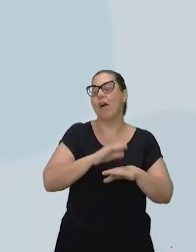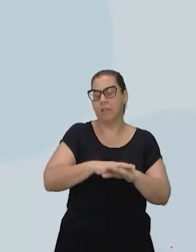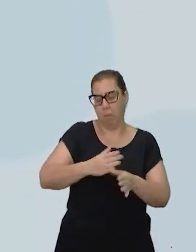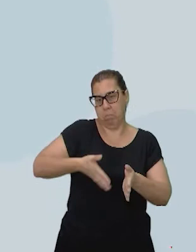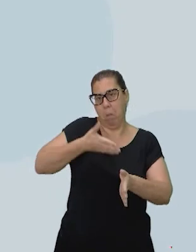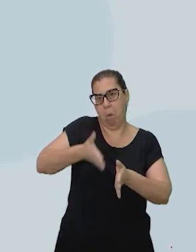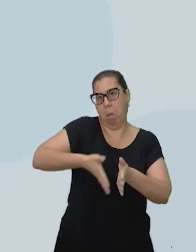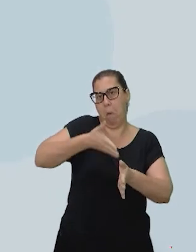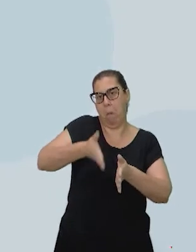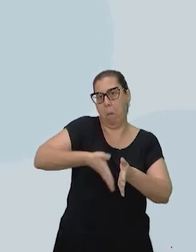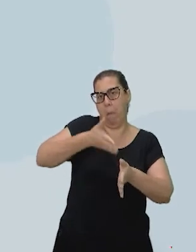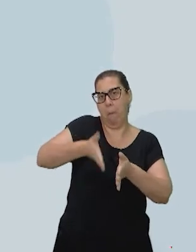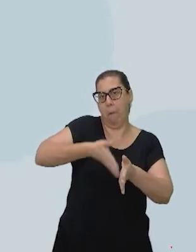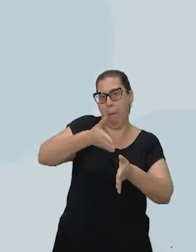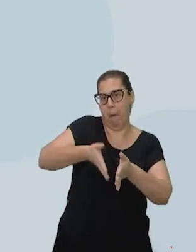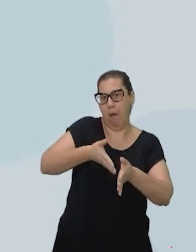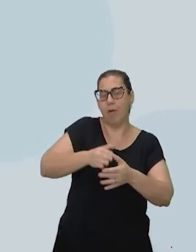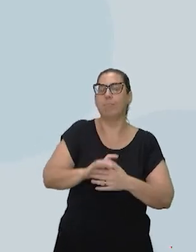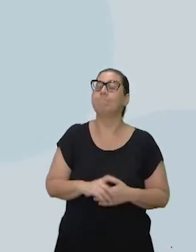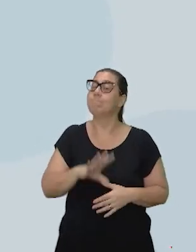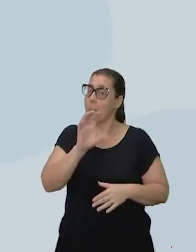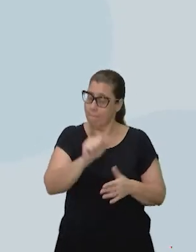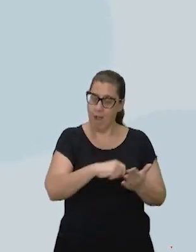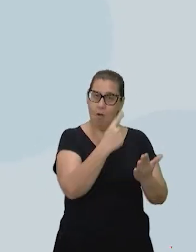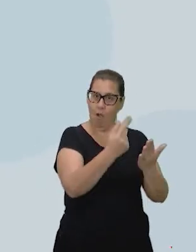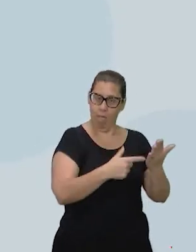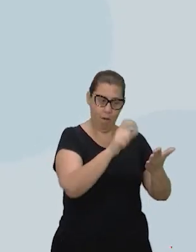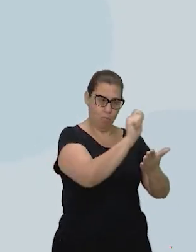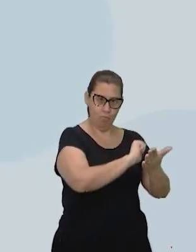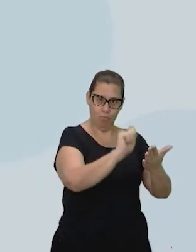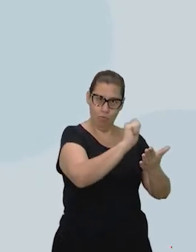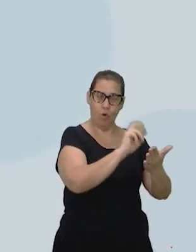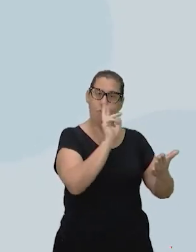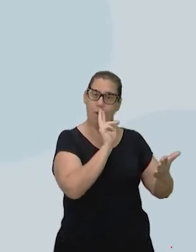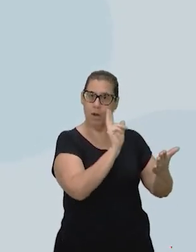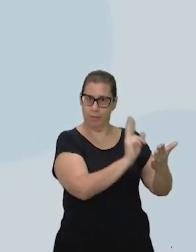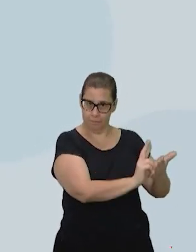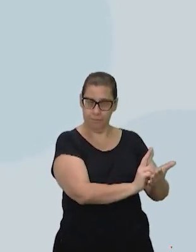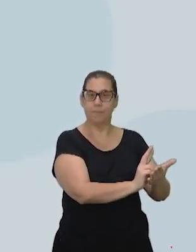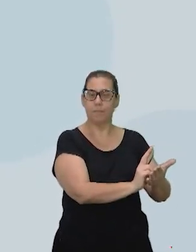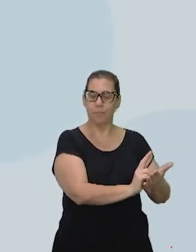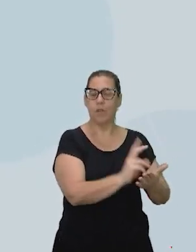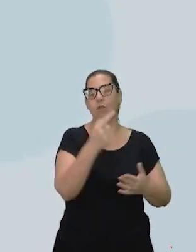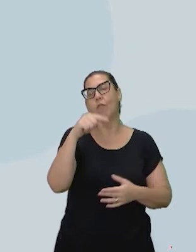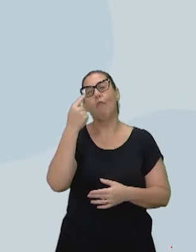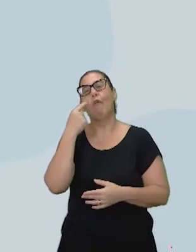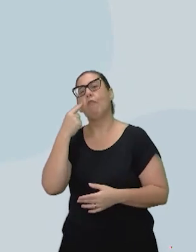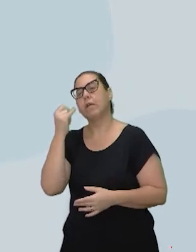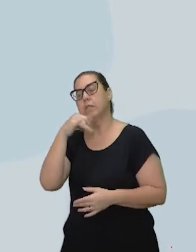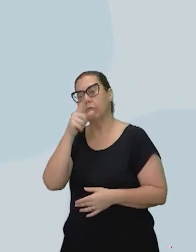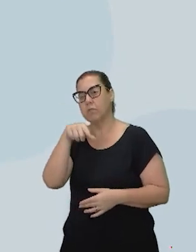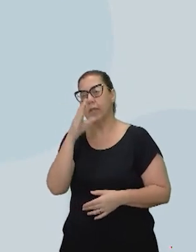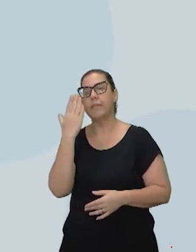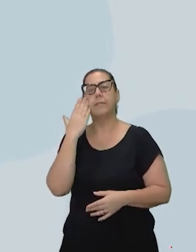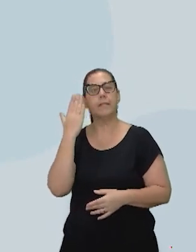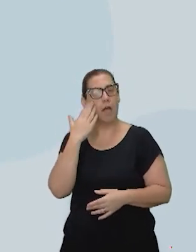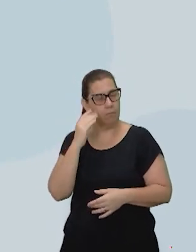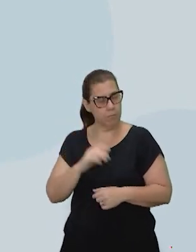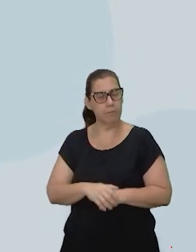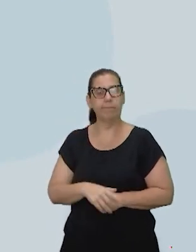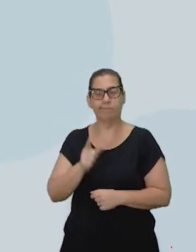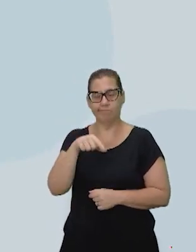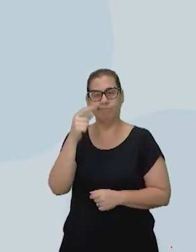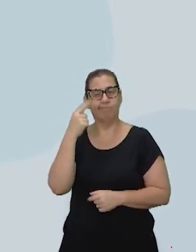mover? Aí a mesma coisa, pega o seu caderno, anota aí a sua resposta e vamos ver se você está no caminho certo,